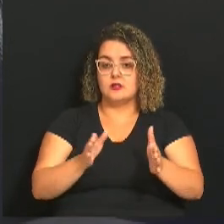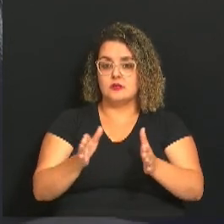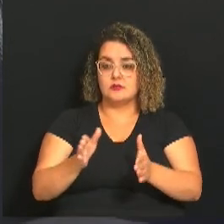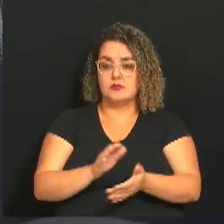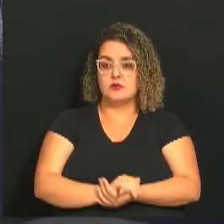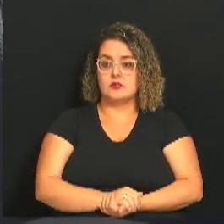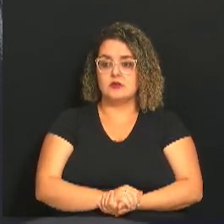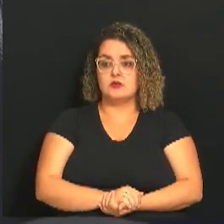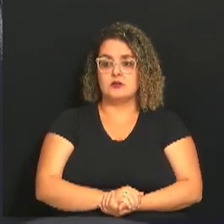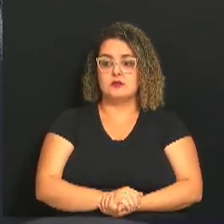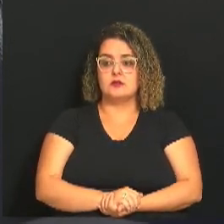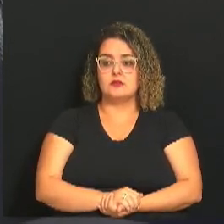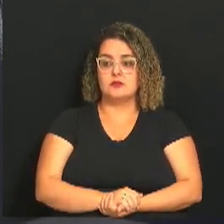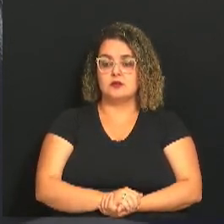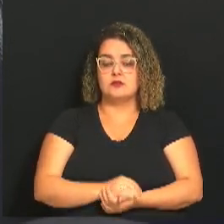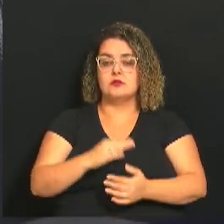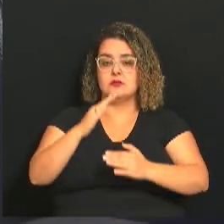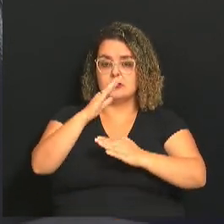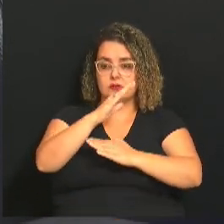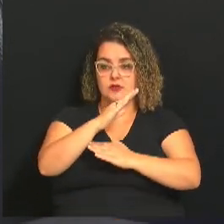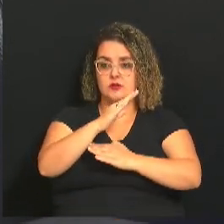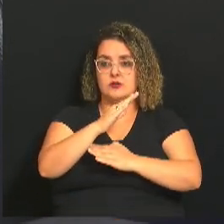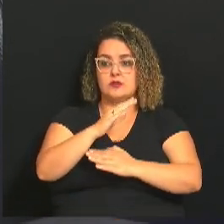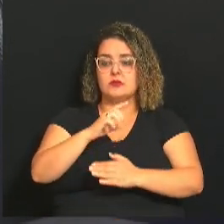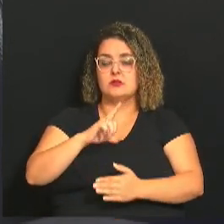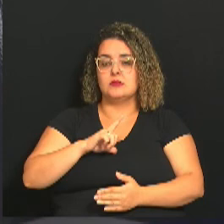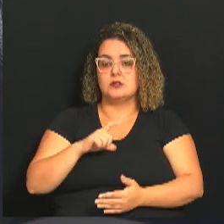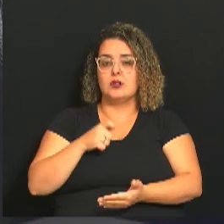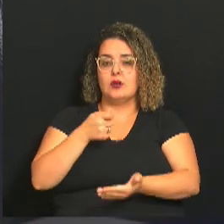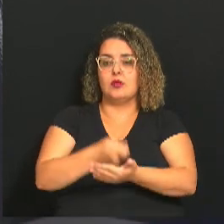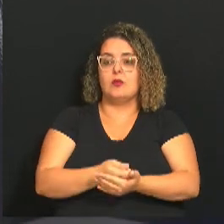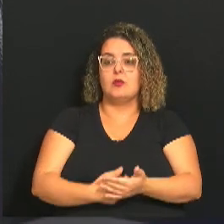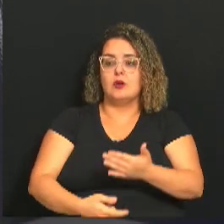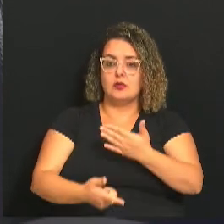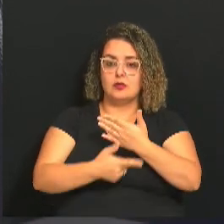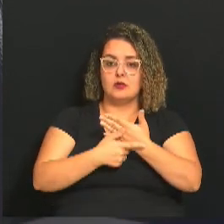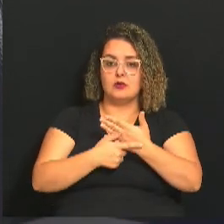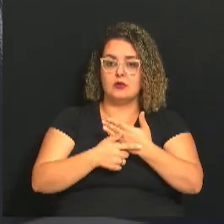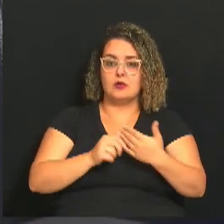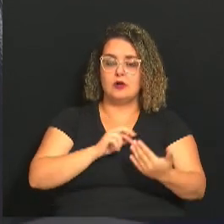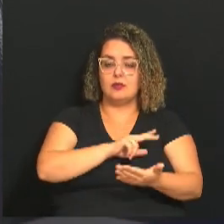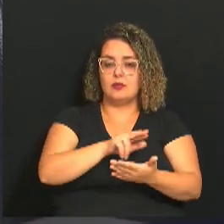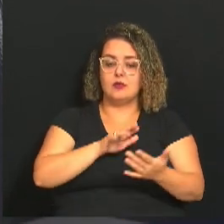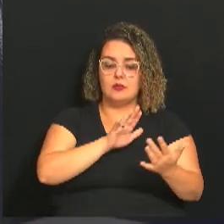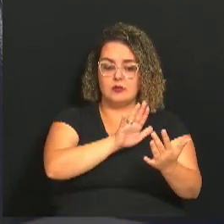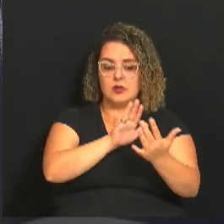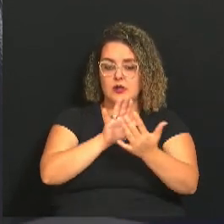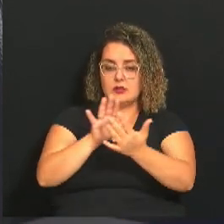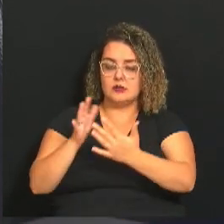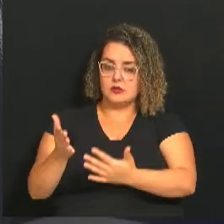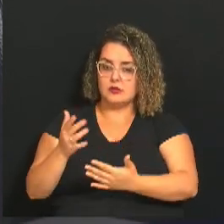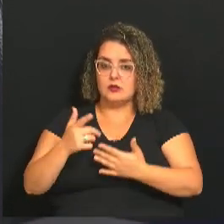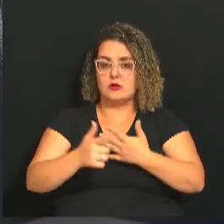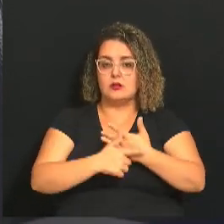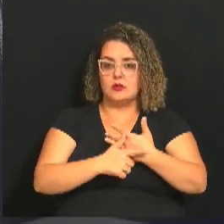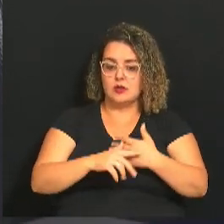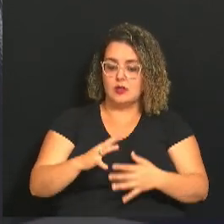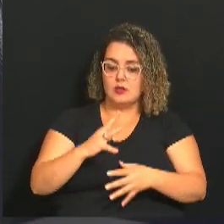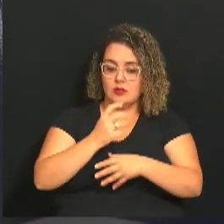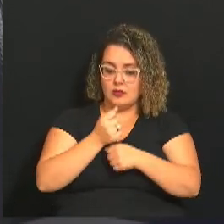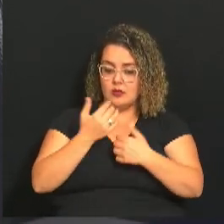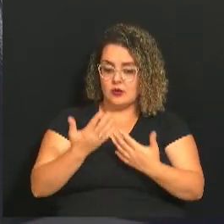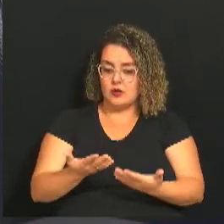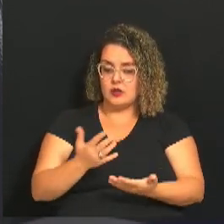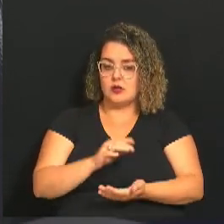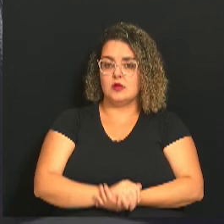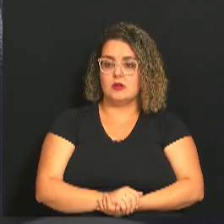aqui a Câmara tem cumprido esse papel em várias frentes e esse papel tem sido fortalecido